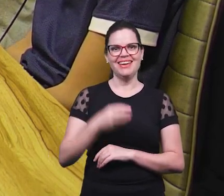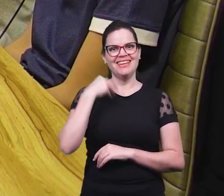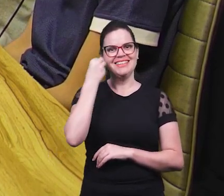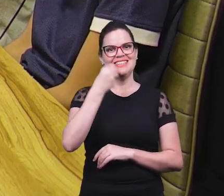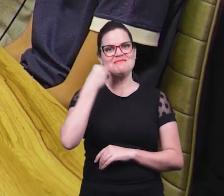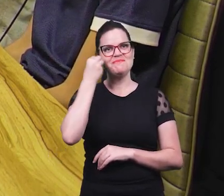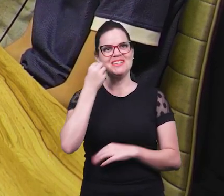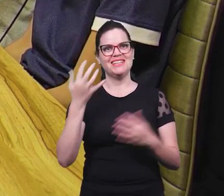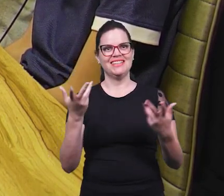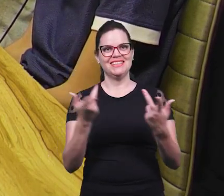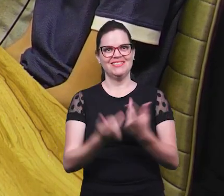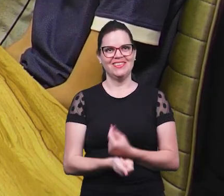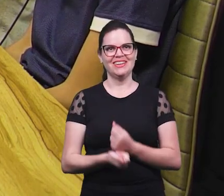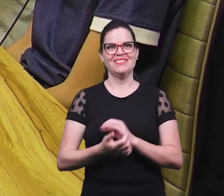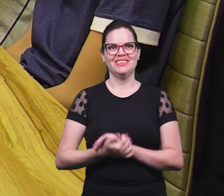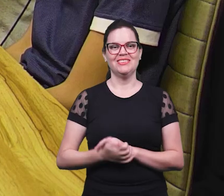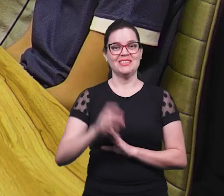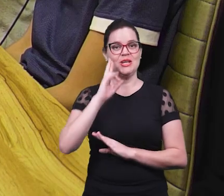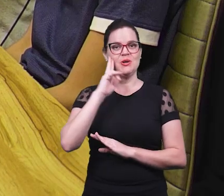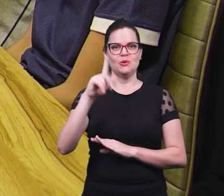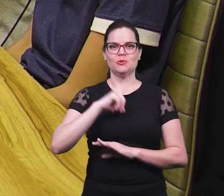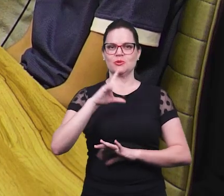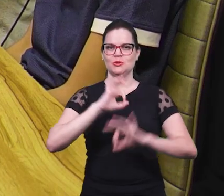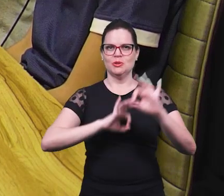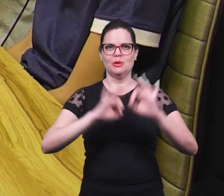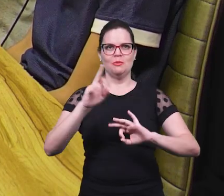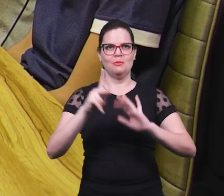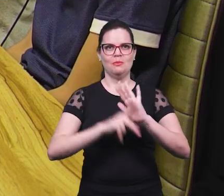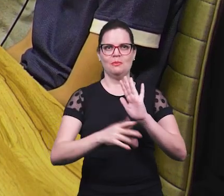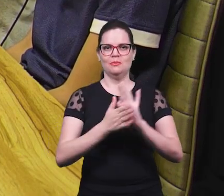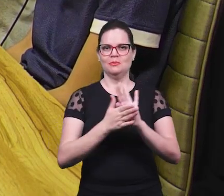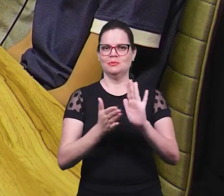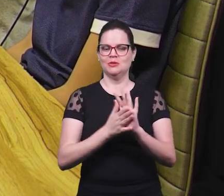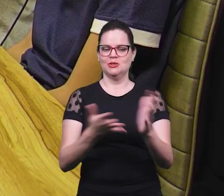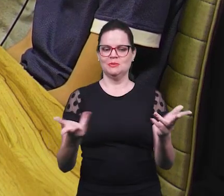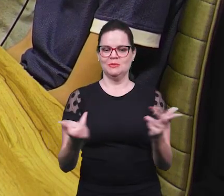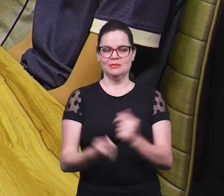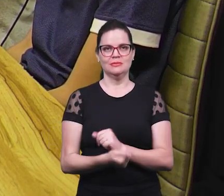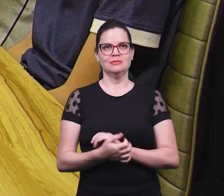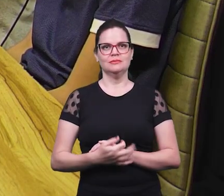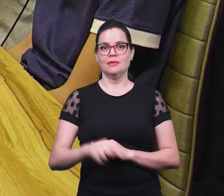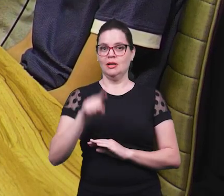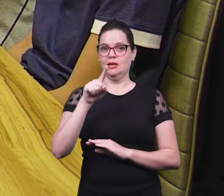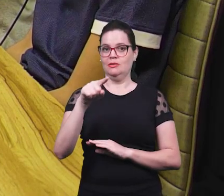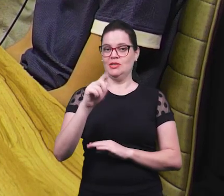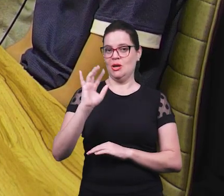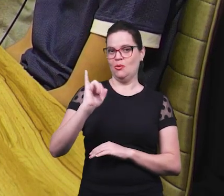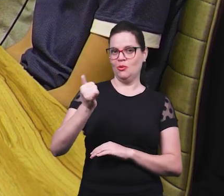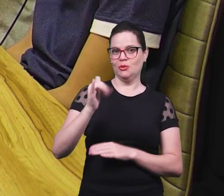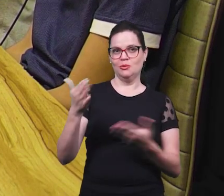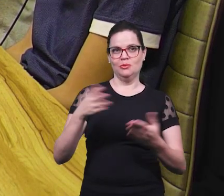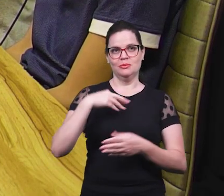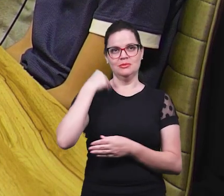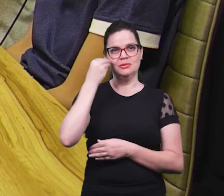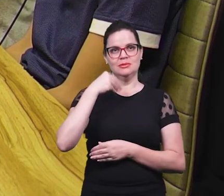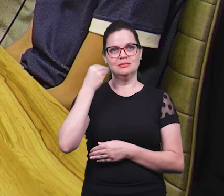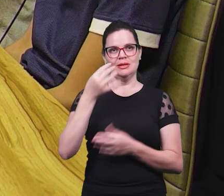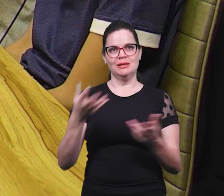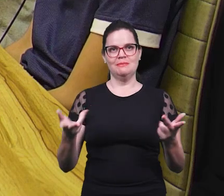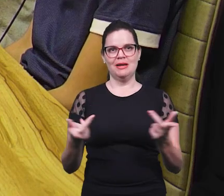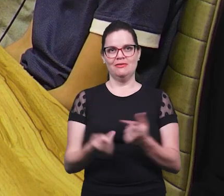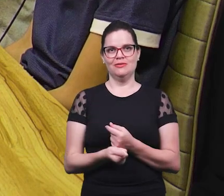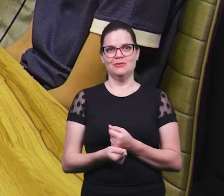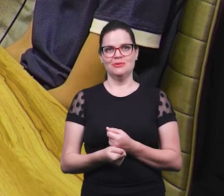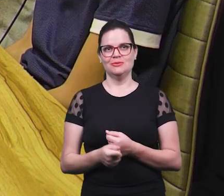todas as coisas, né? Sim, sim. Eduardo, isso que você nos relatou agora é grandioso,